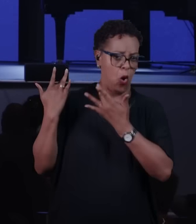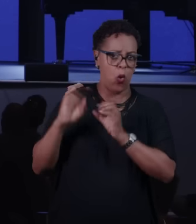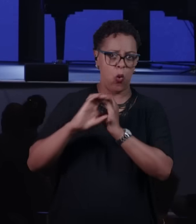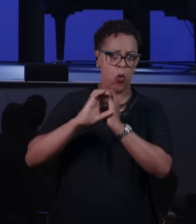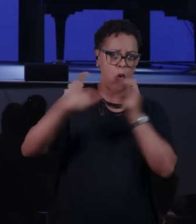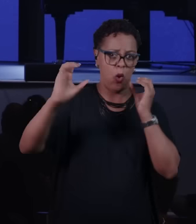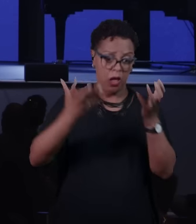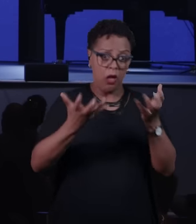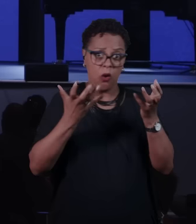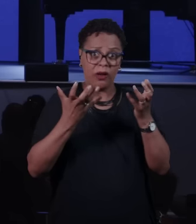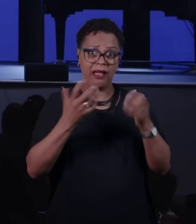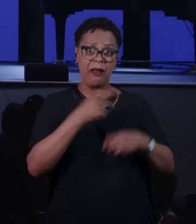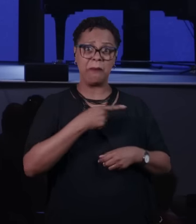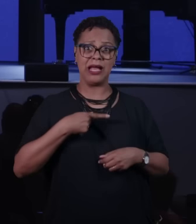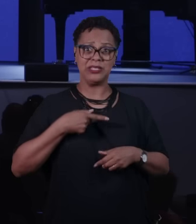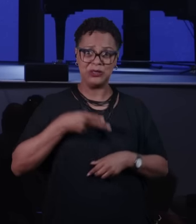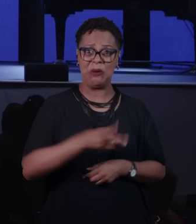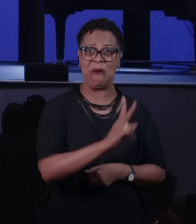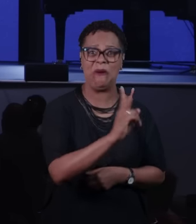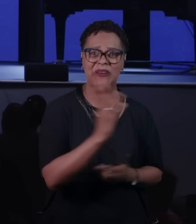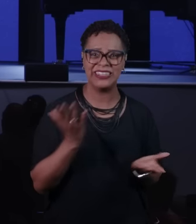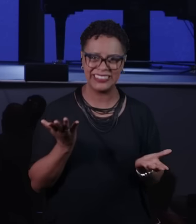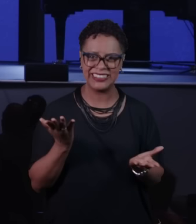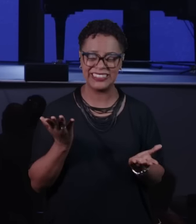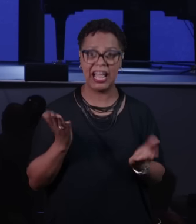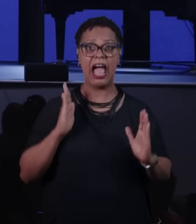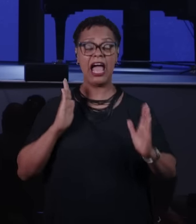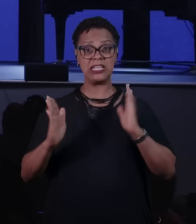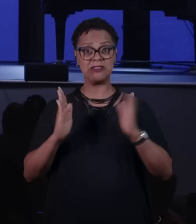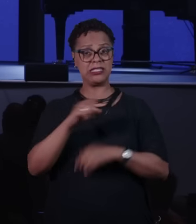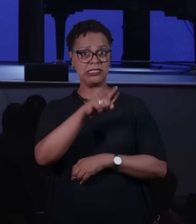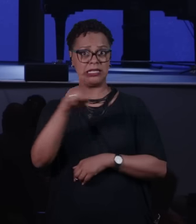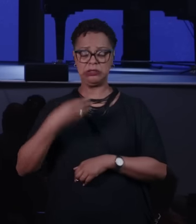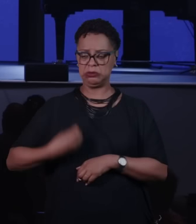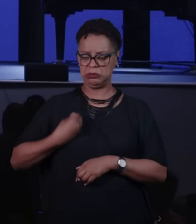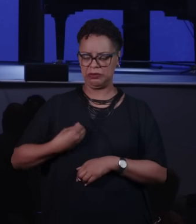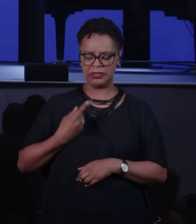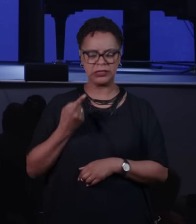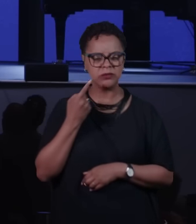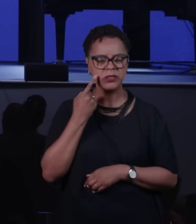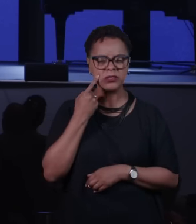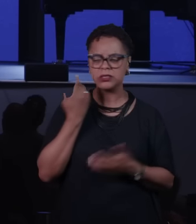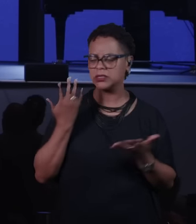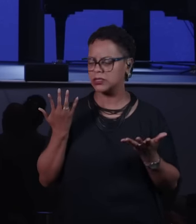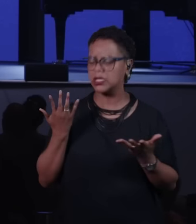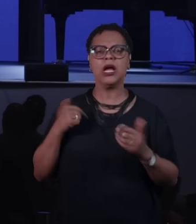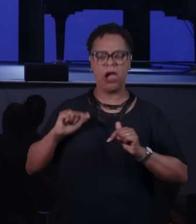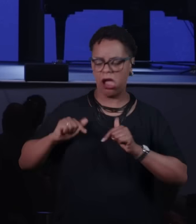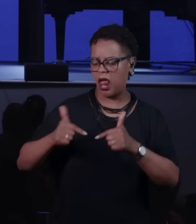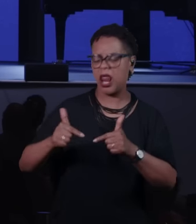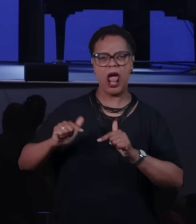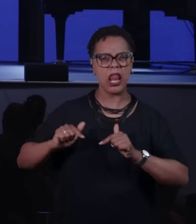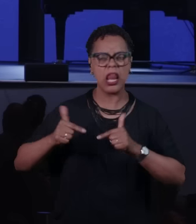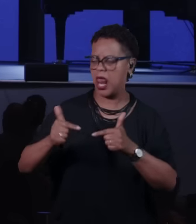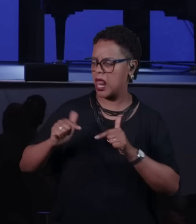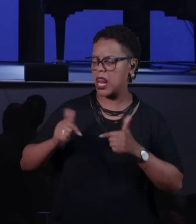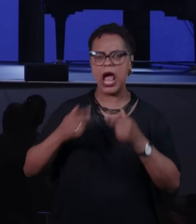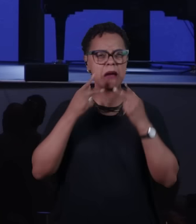E ao longo da nossa existência, irmãos, há momentos em que você começa a fazer até a obra de Deus,